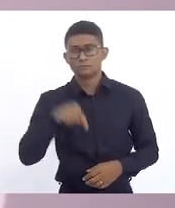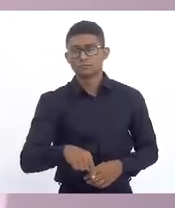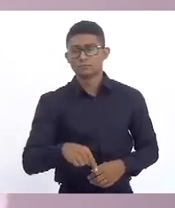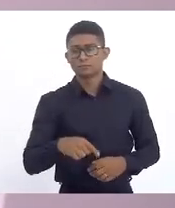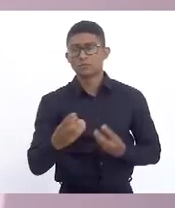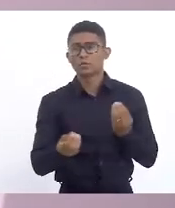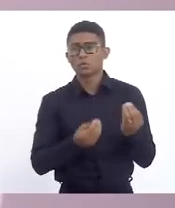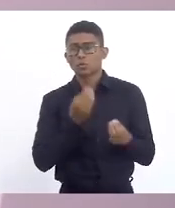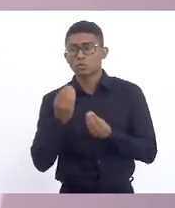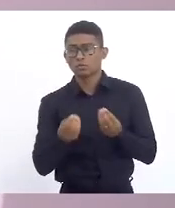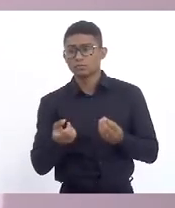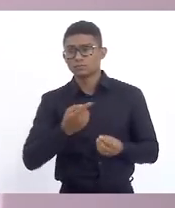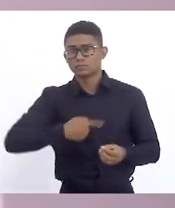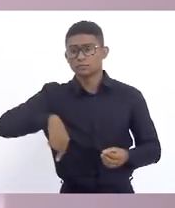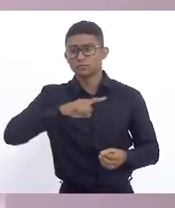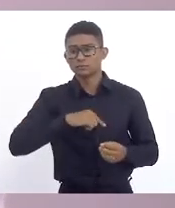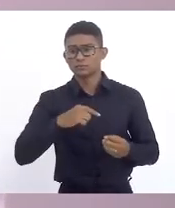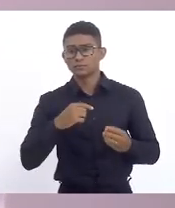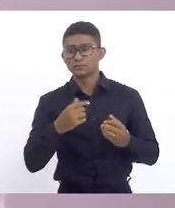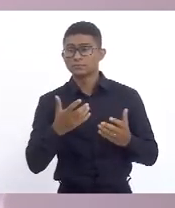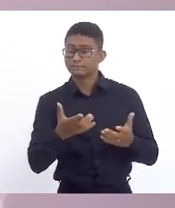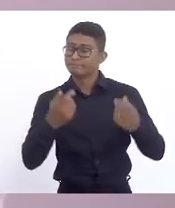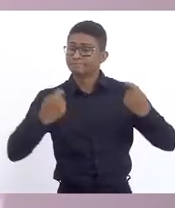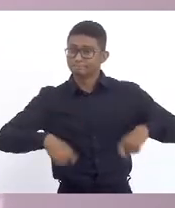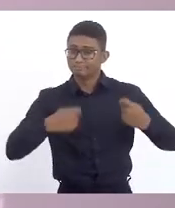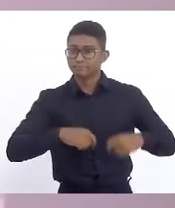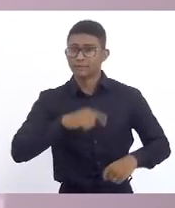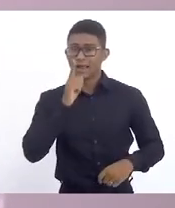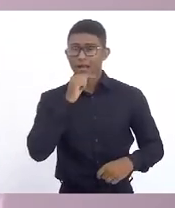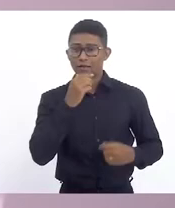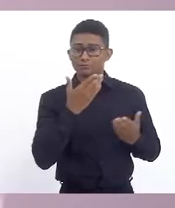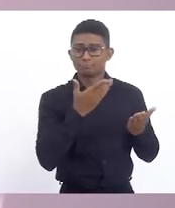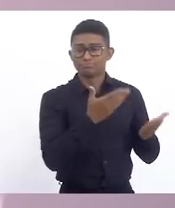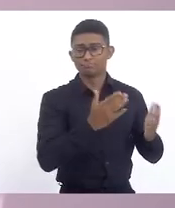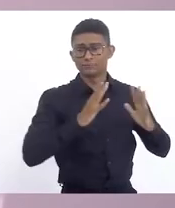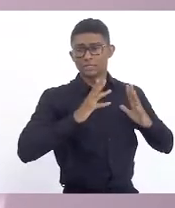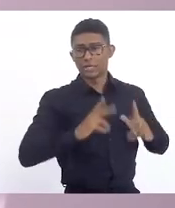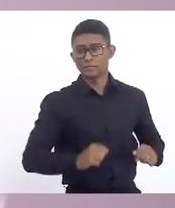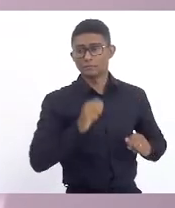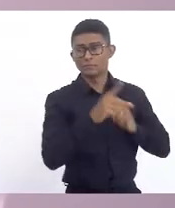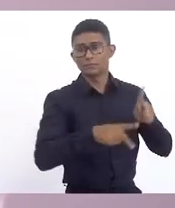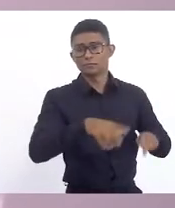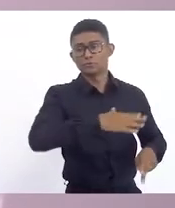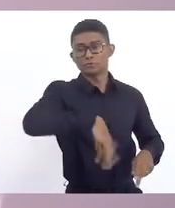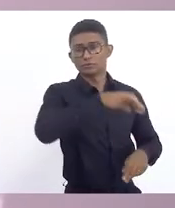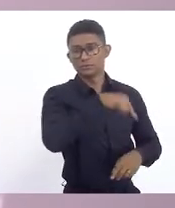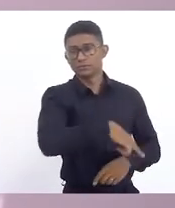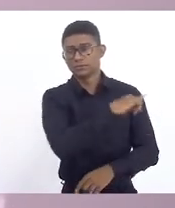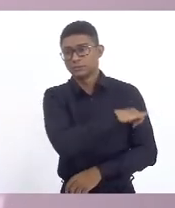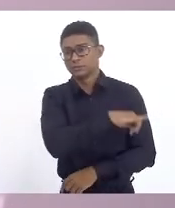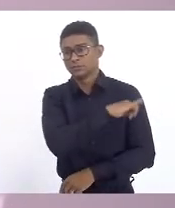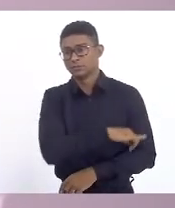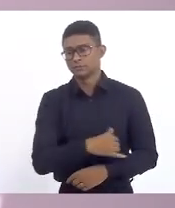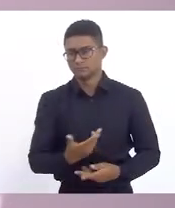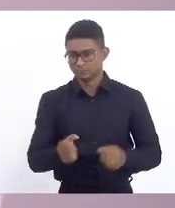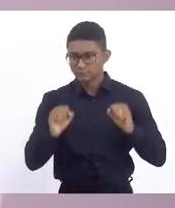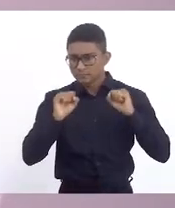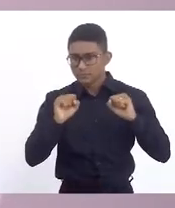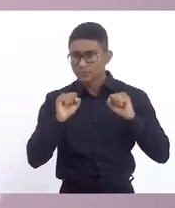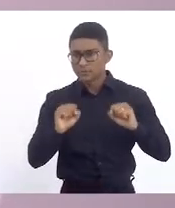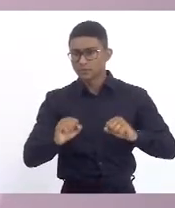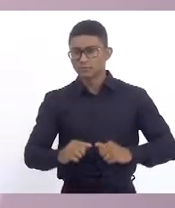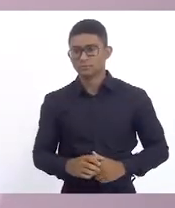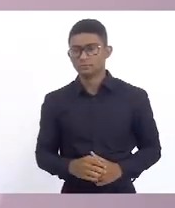comissão, defendendo o direito da água tratada de boa qualidade para a população de todo o Estado do Rio de Janeiro. Pode ser assim, professor Adão?